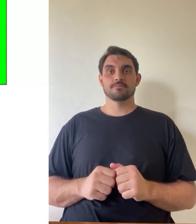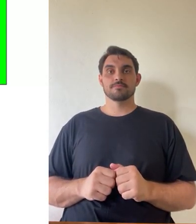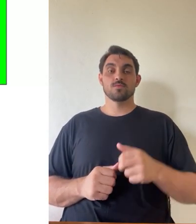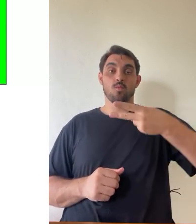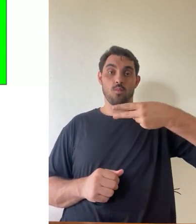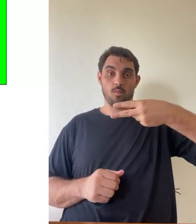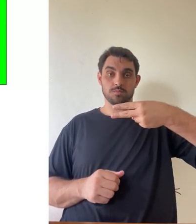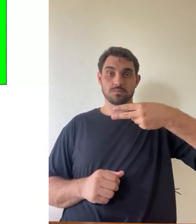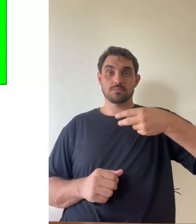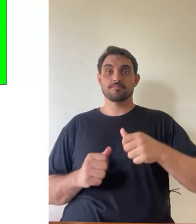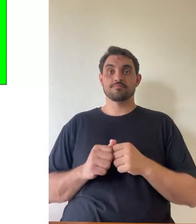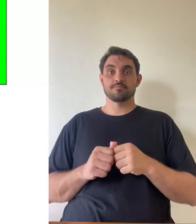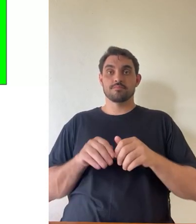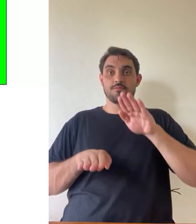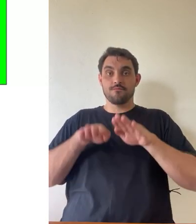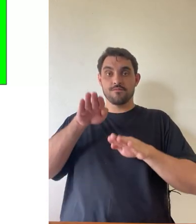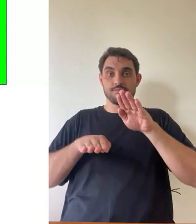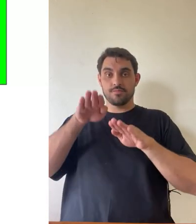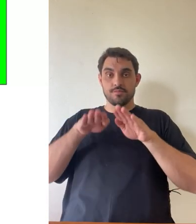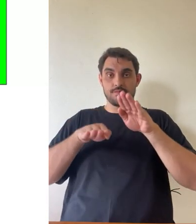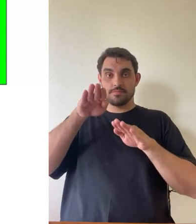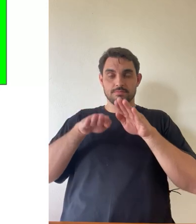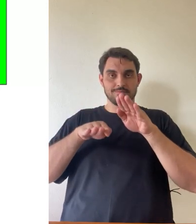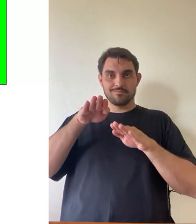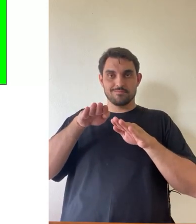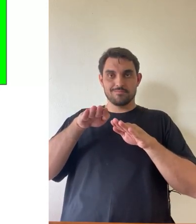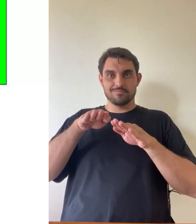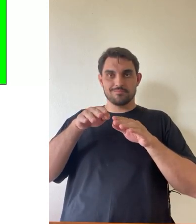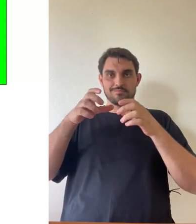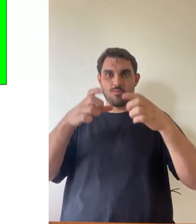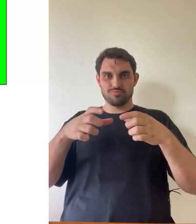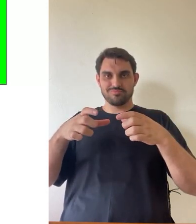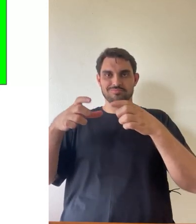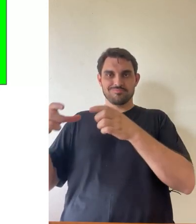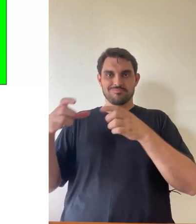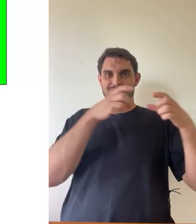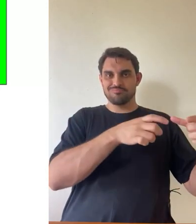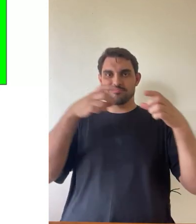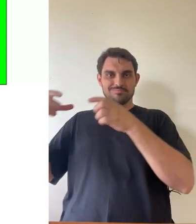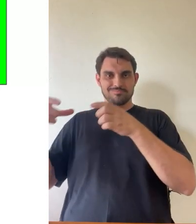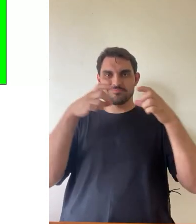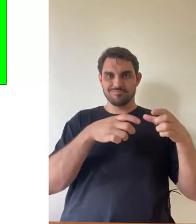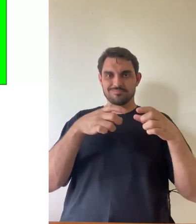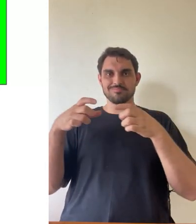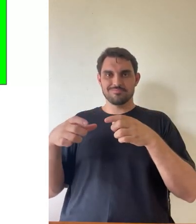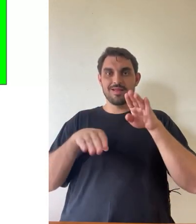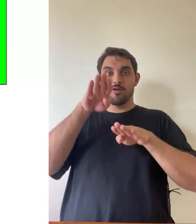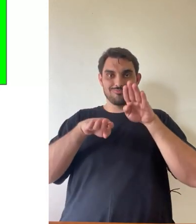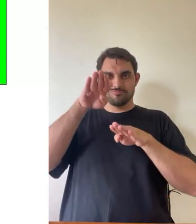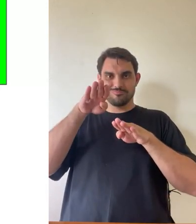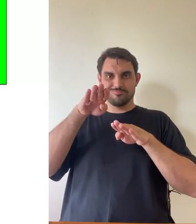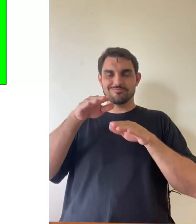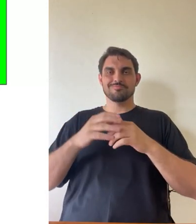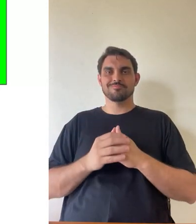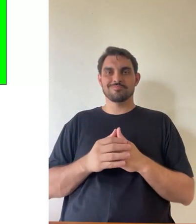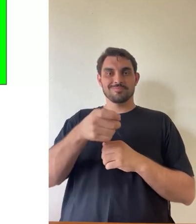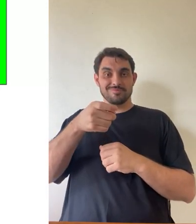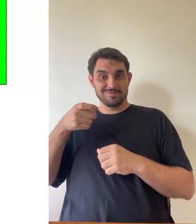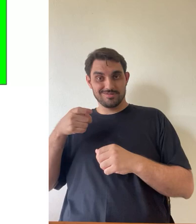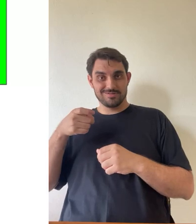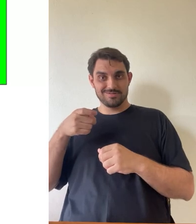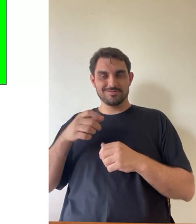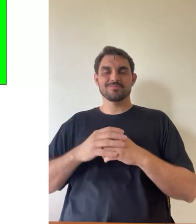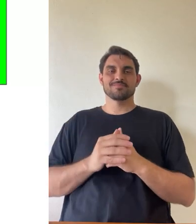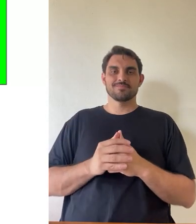é igual à variação da posição, variação é o delta, né? Da posição aqui para nós